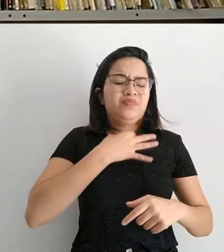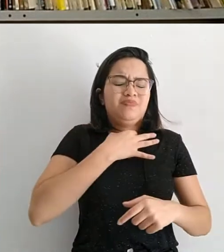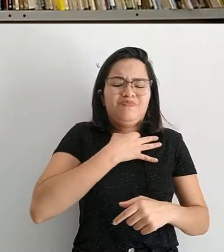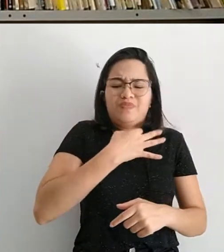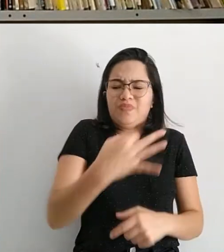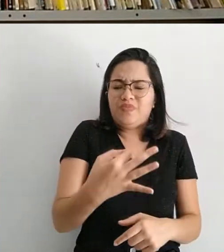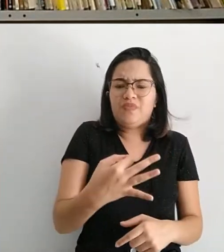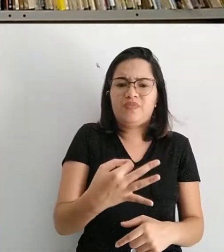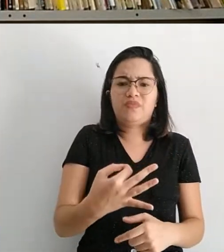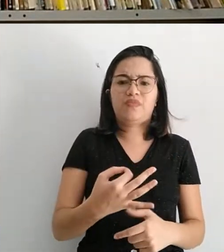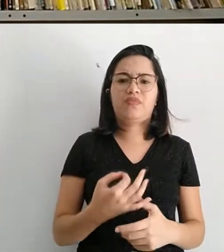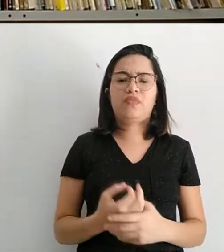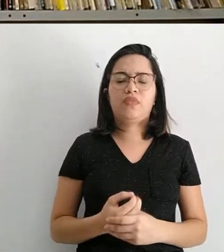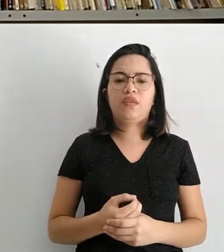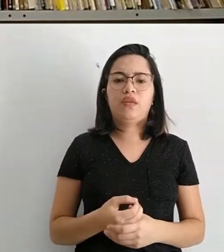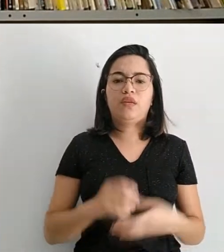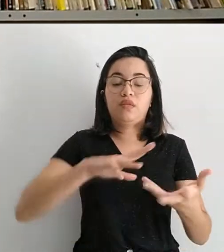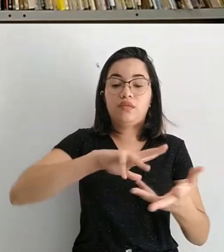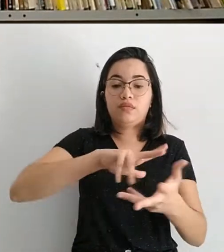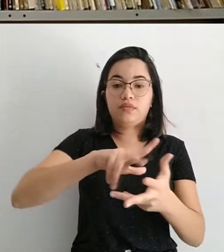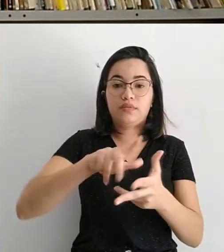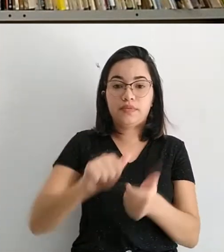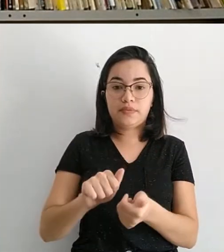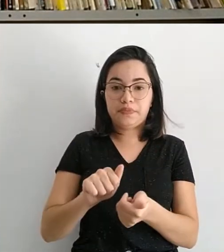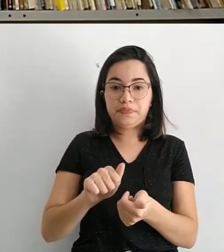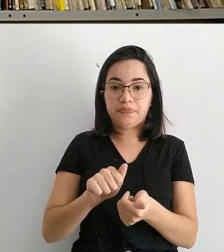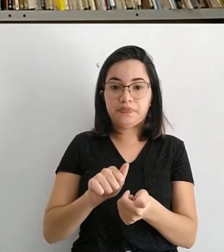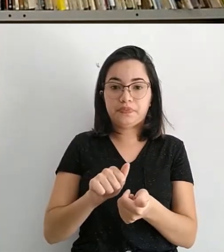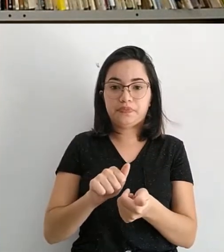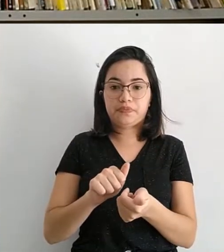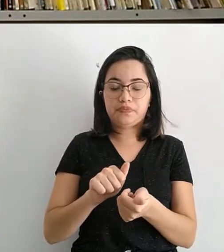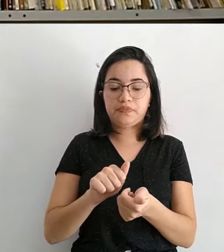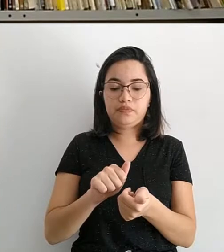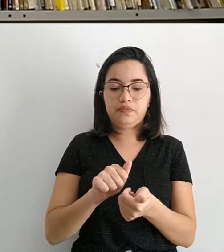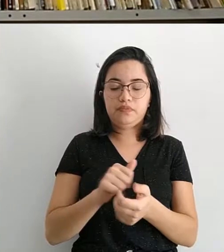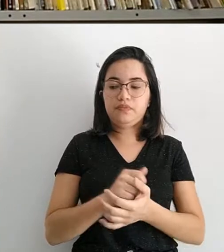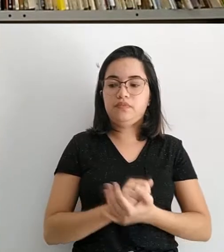horrores. Essa terra